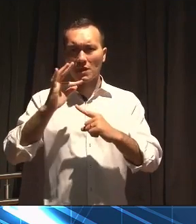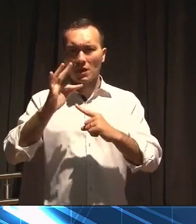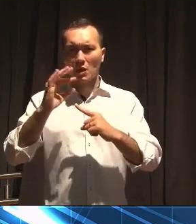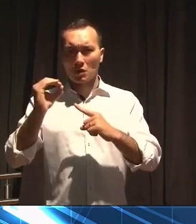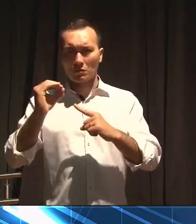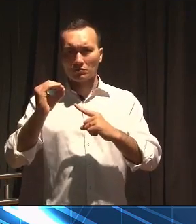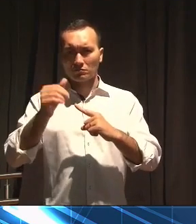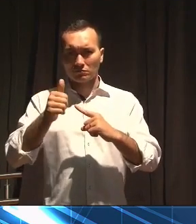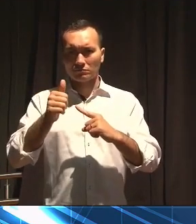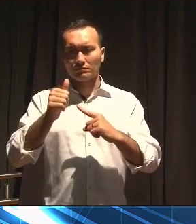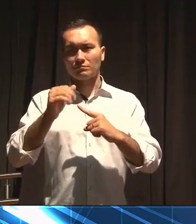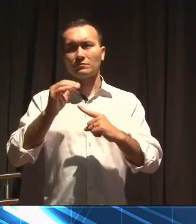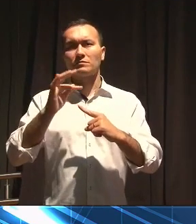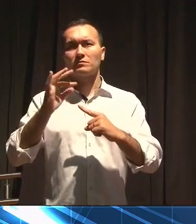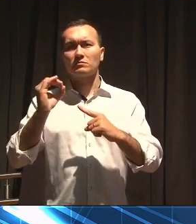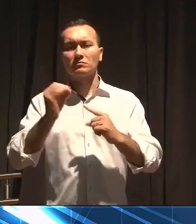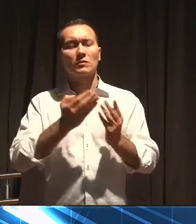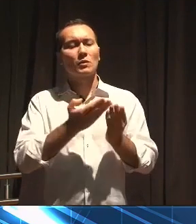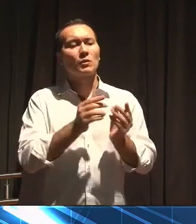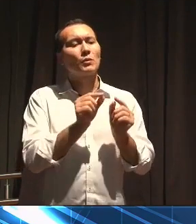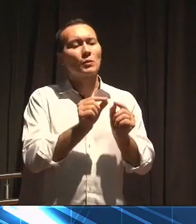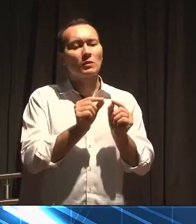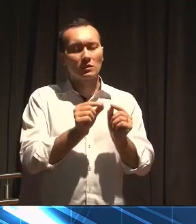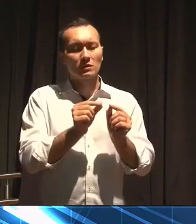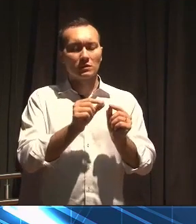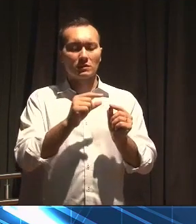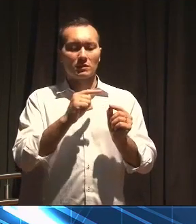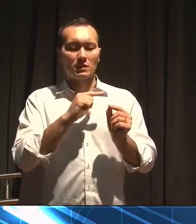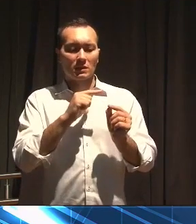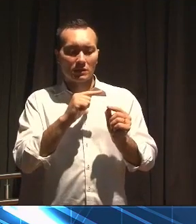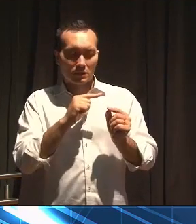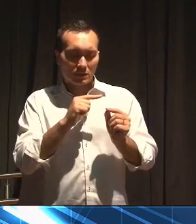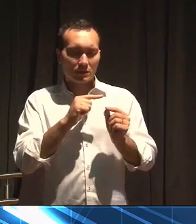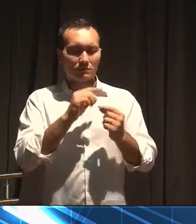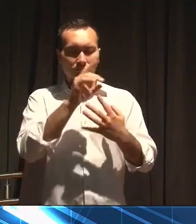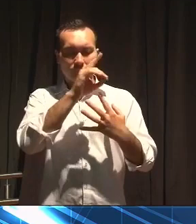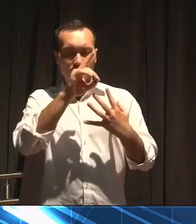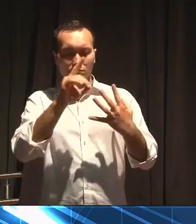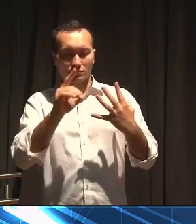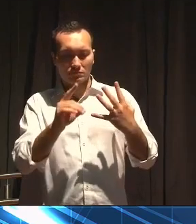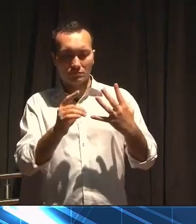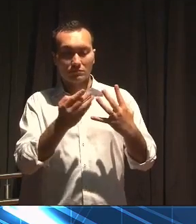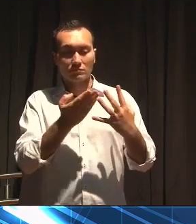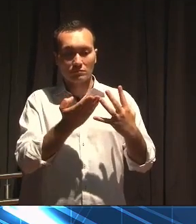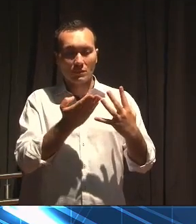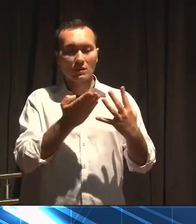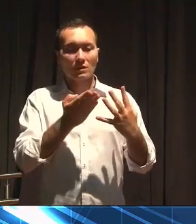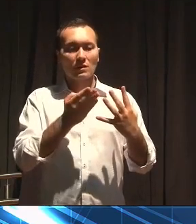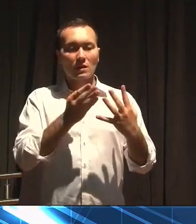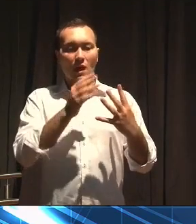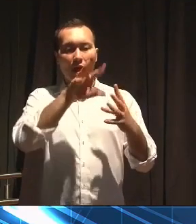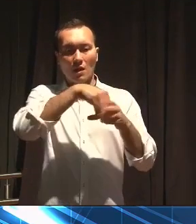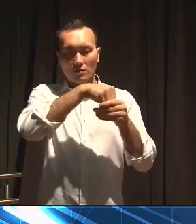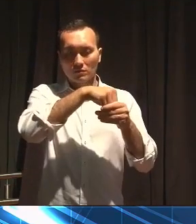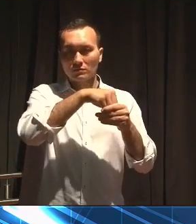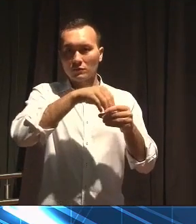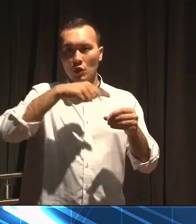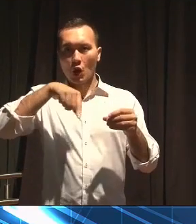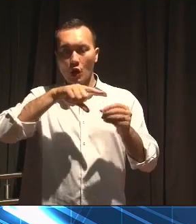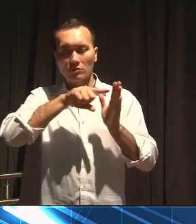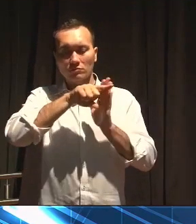orientada a dados. Tu começa a ter os dados a teu favor para te orientar nos gastos. Baseado também em 3 pilares, de